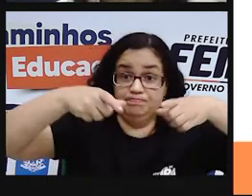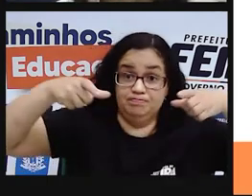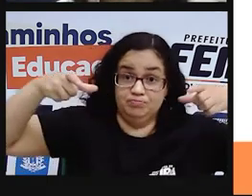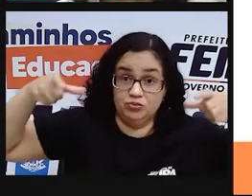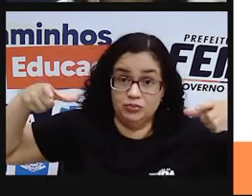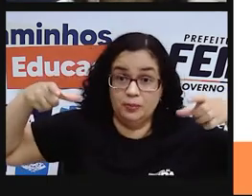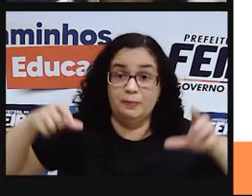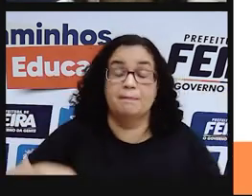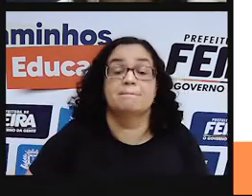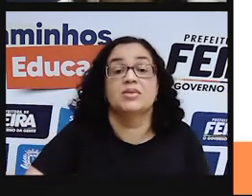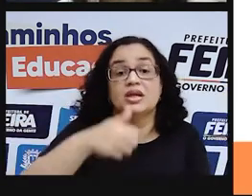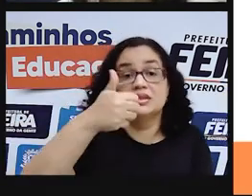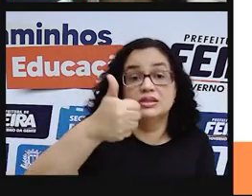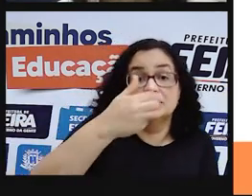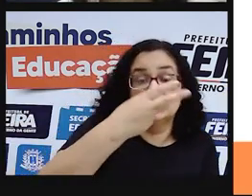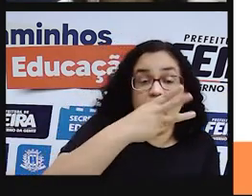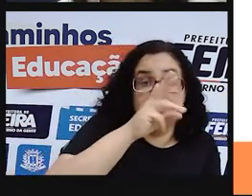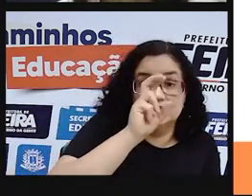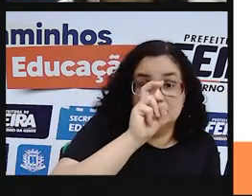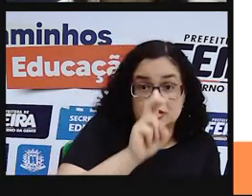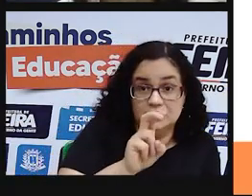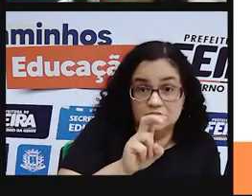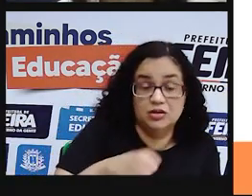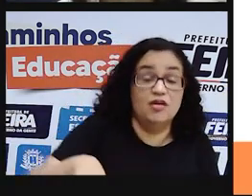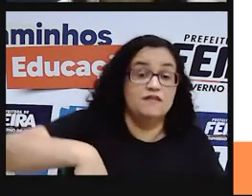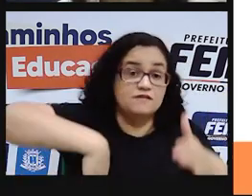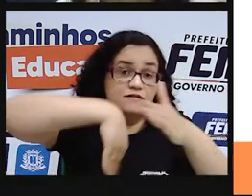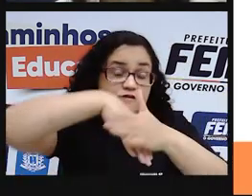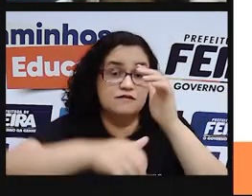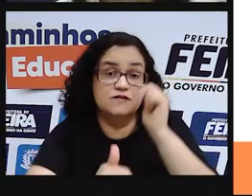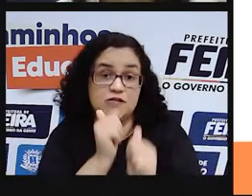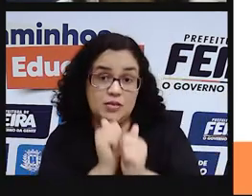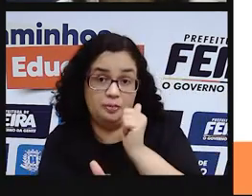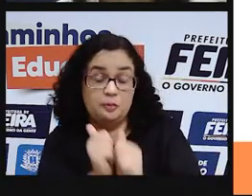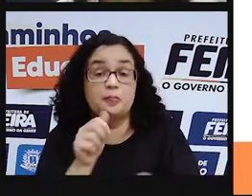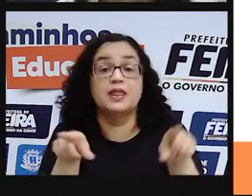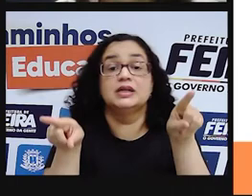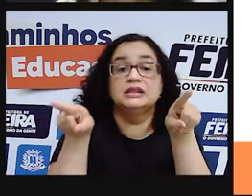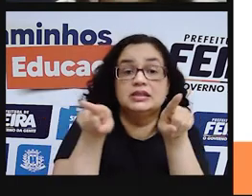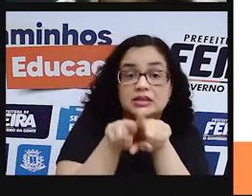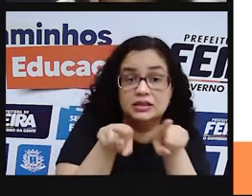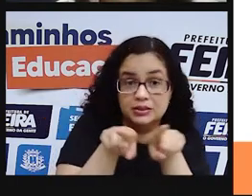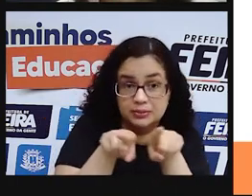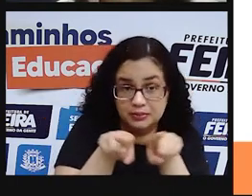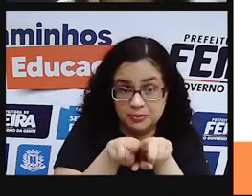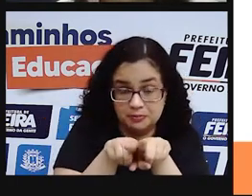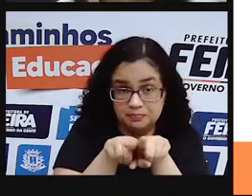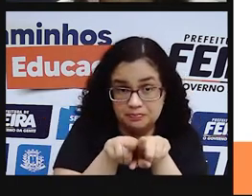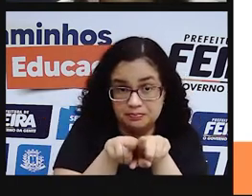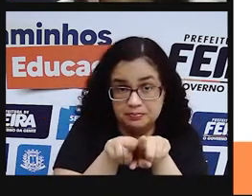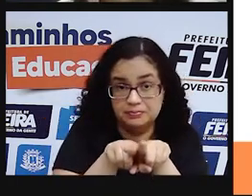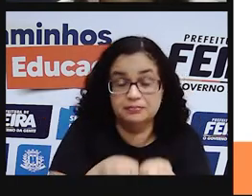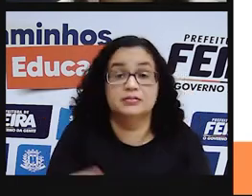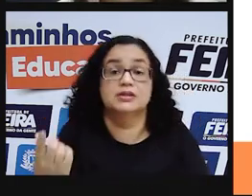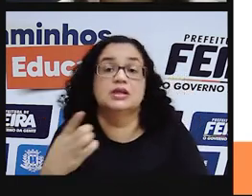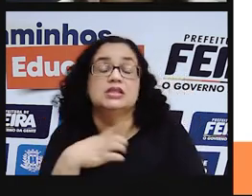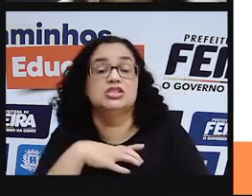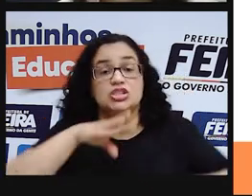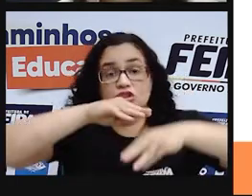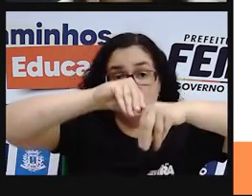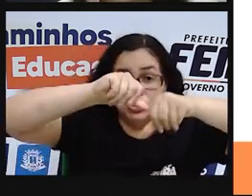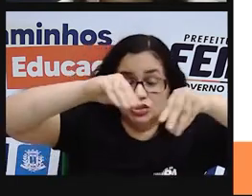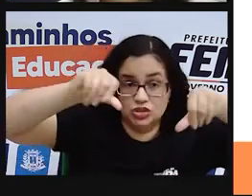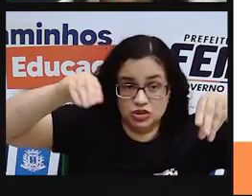extinção é equivalente a 135 campos de futebol também é muito explorada para extração de argila